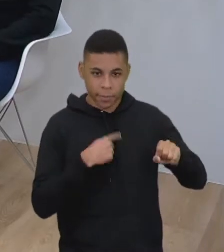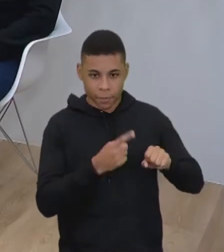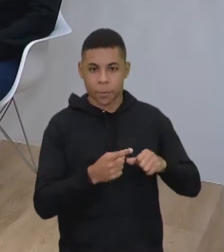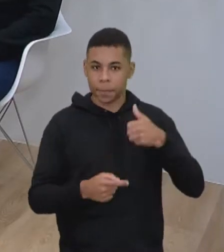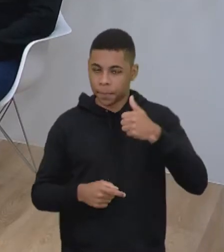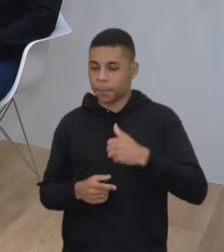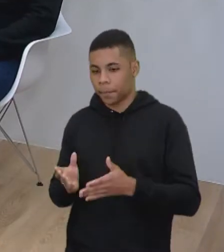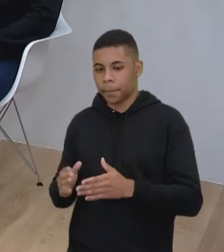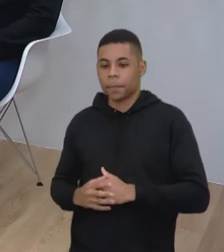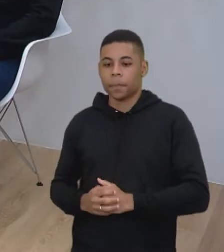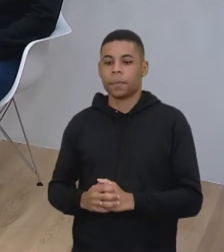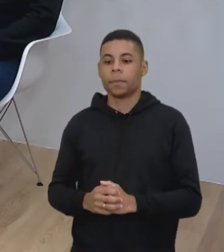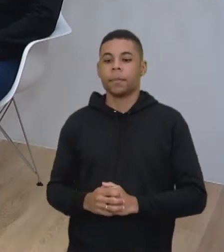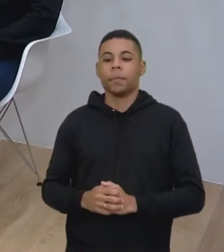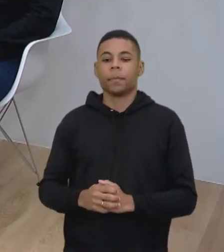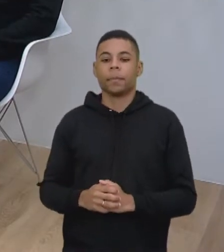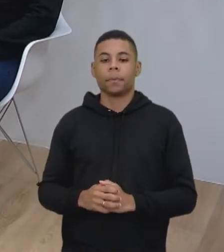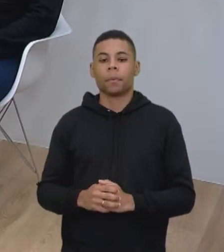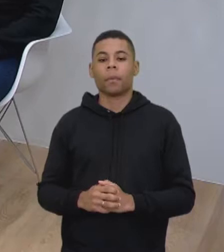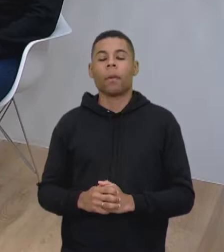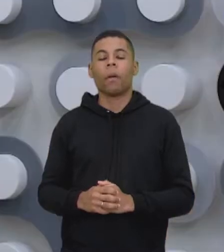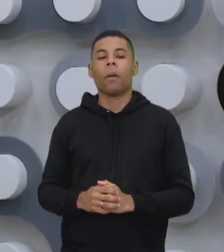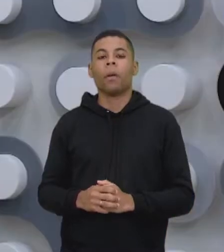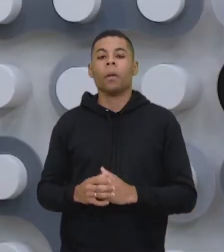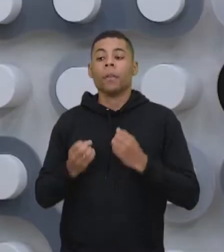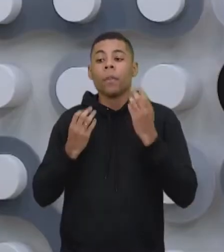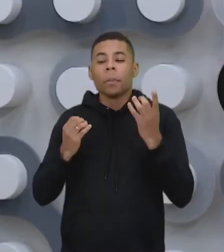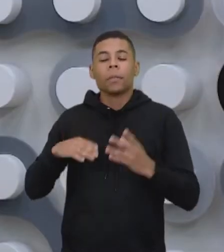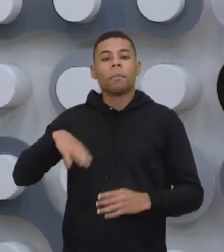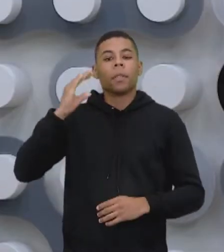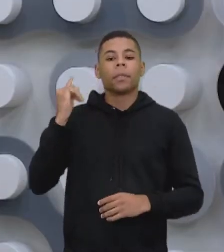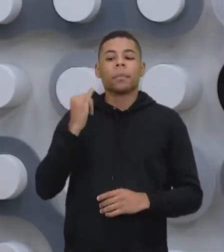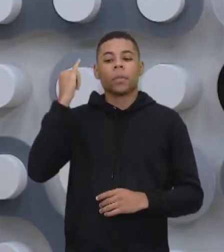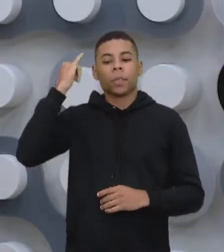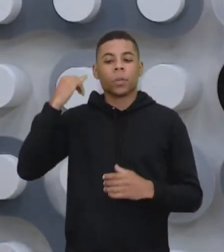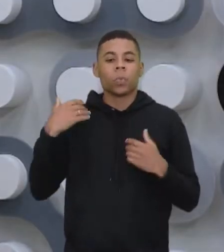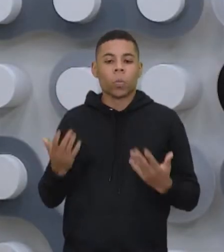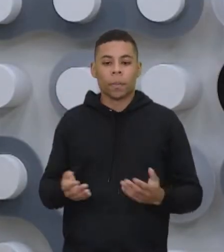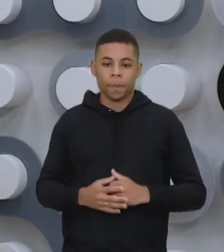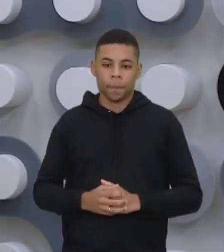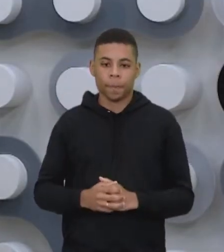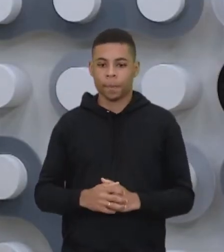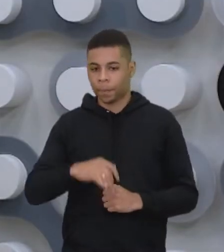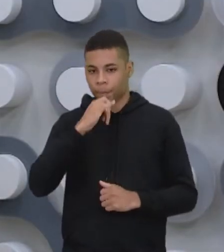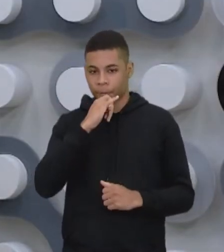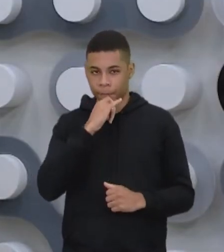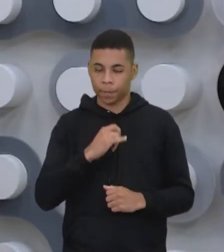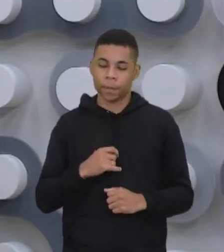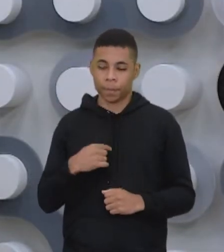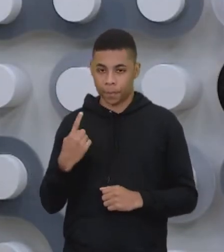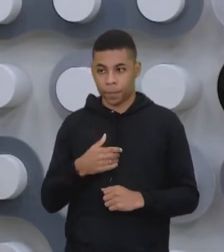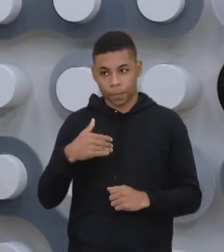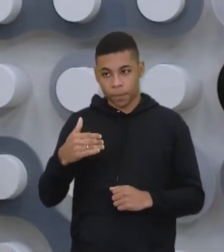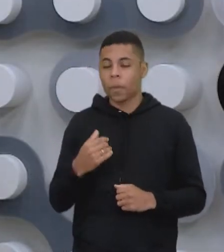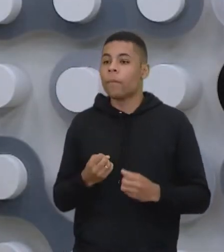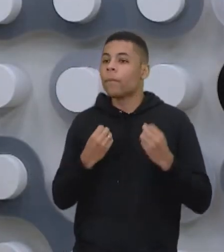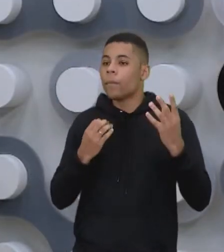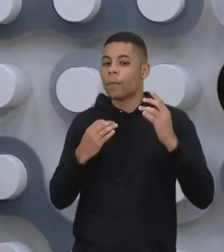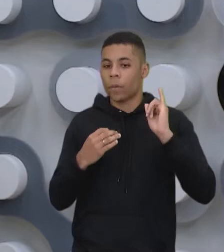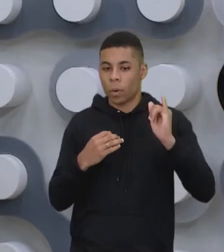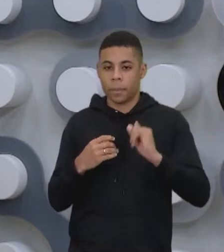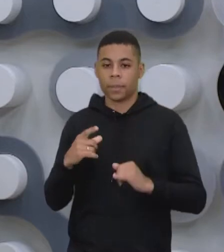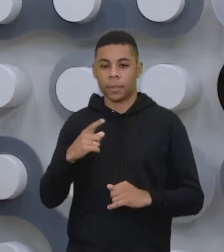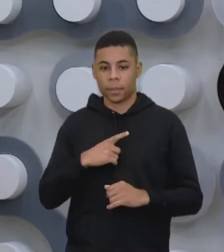senhor. Qual a informação mais importante? Porque a gente pensa assim, quando a gente vai passar uma informação, tem aquela